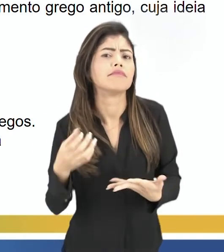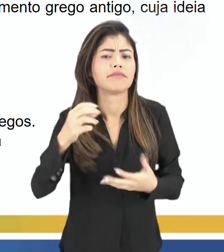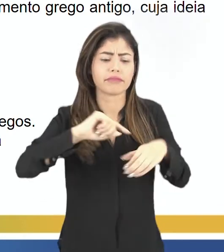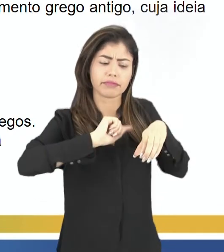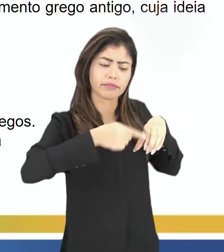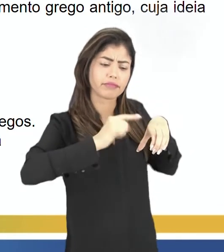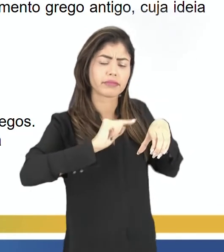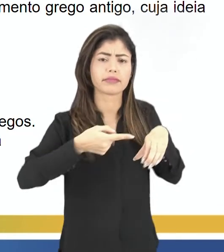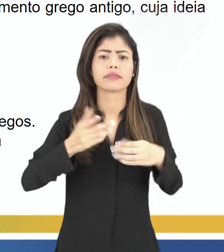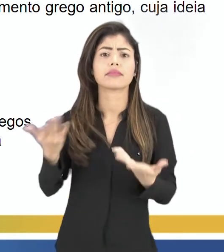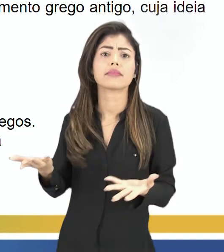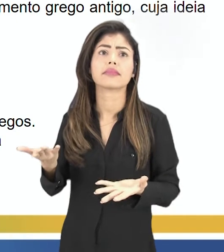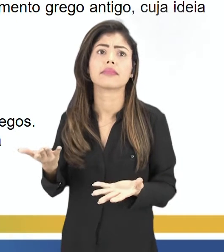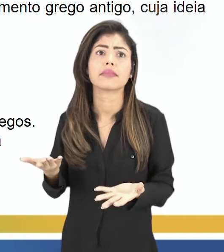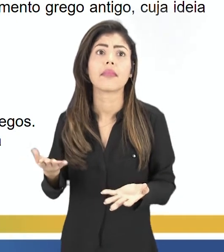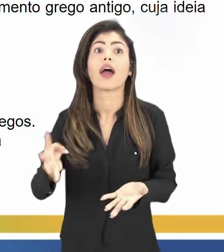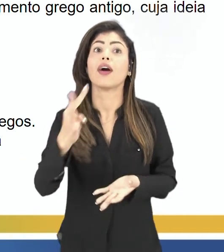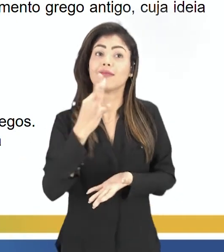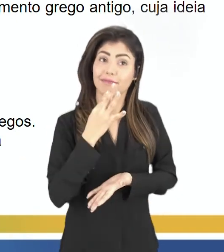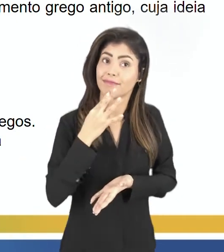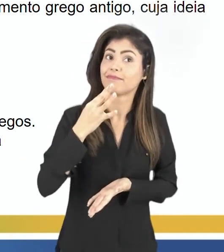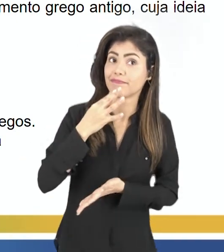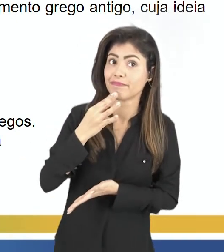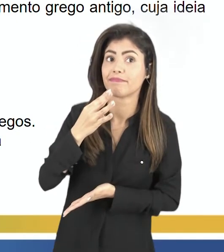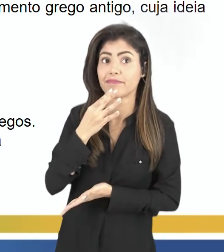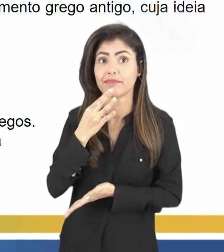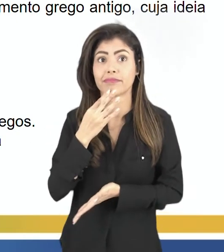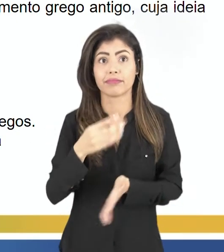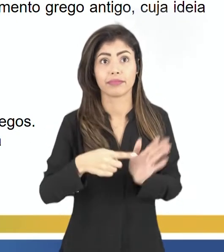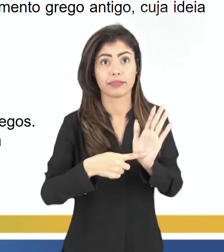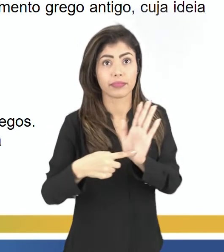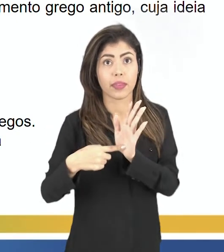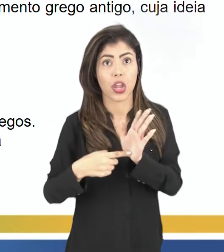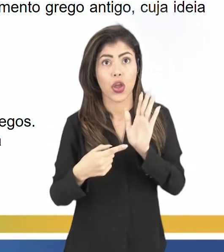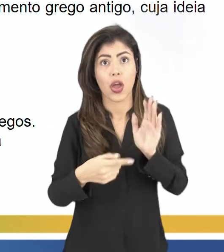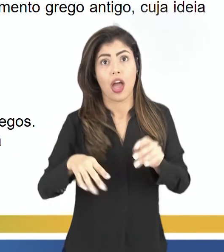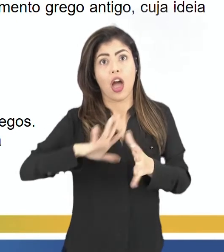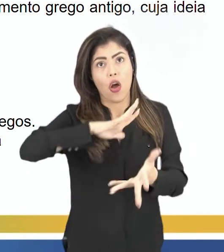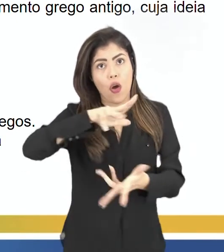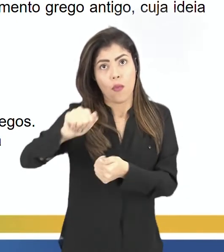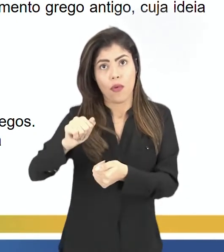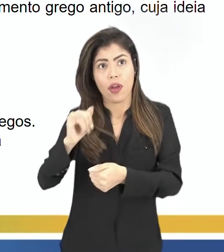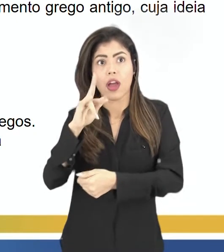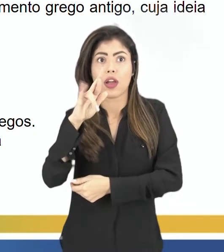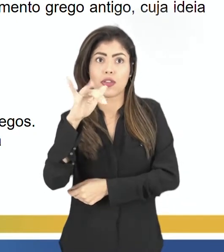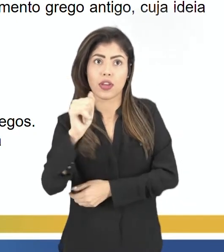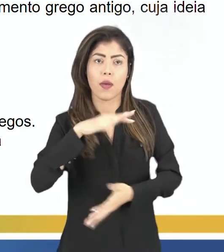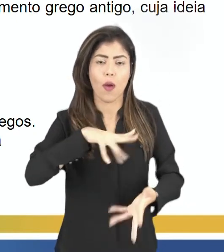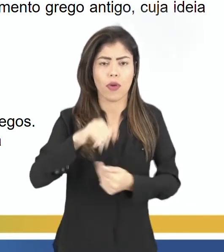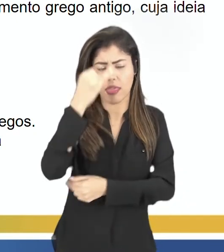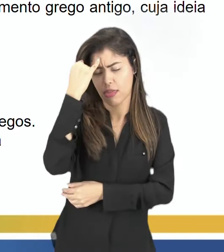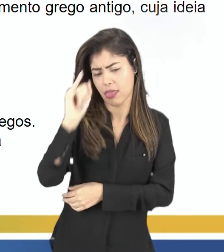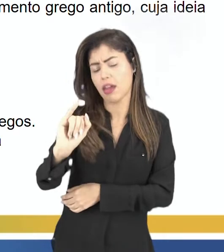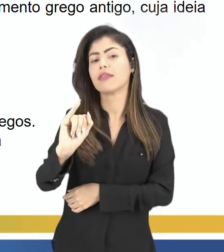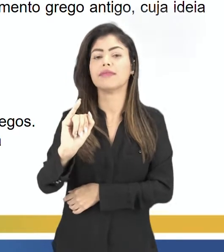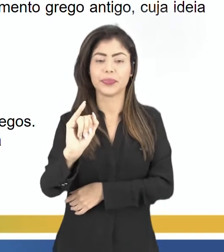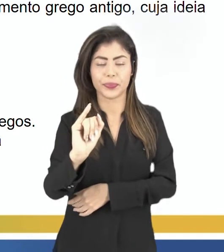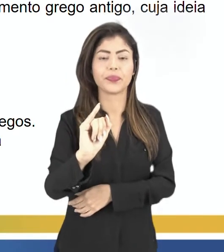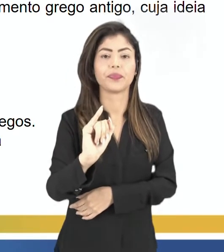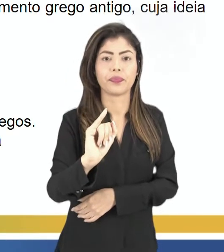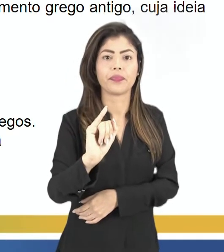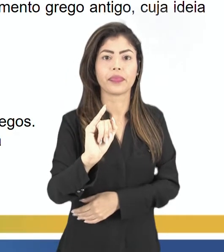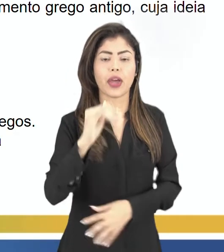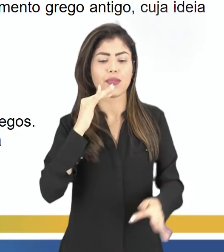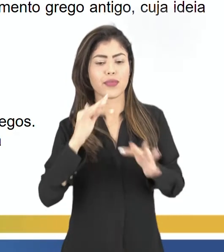Platão? Só pode ser a teoria do conhecimento, expondo a passagem do mundo ilusório para o mundo das ideias, expondo a passagem do